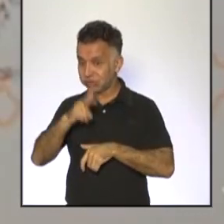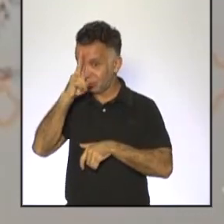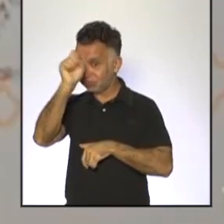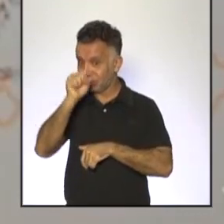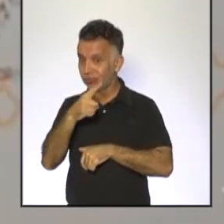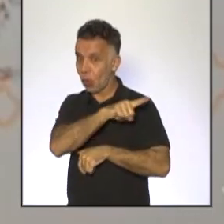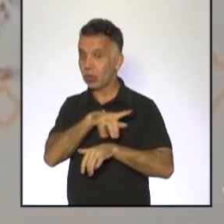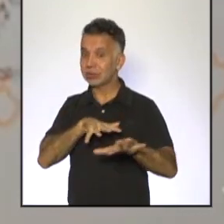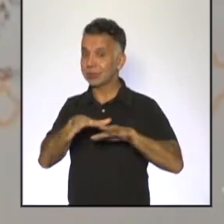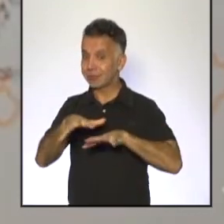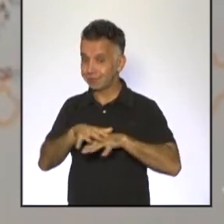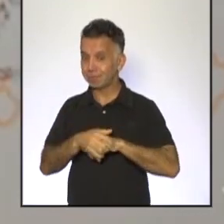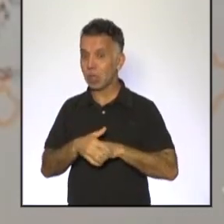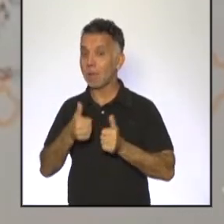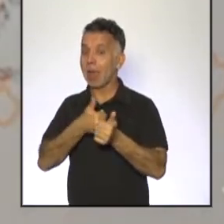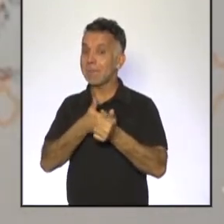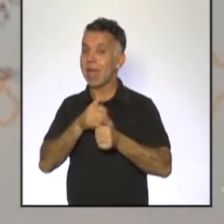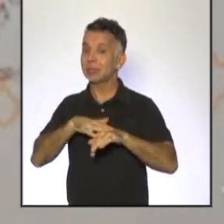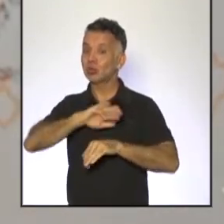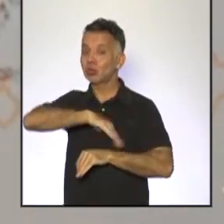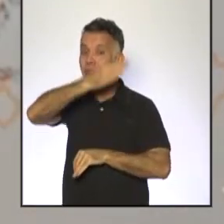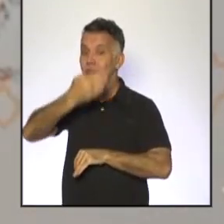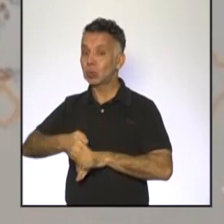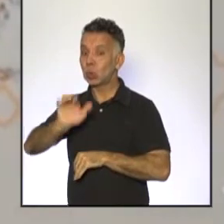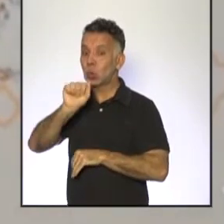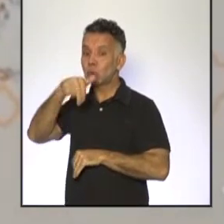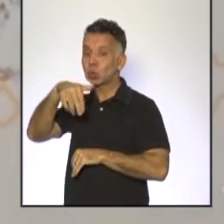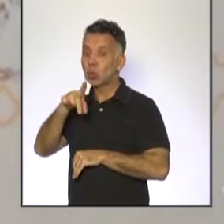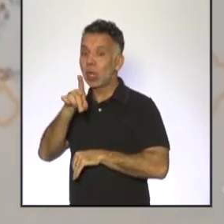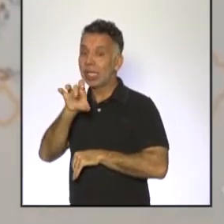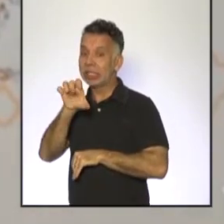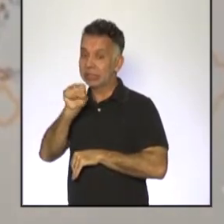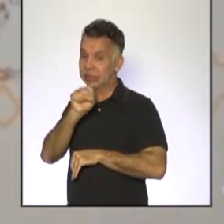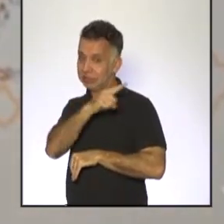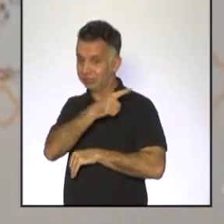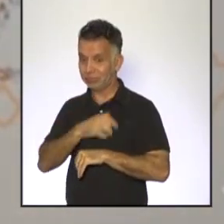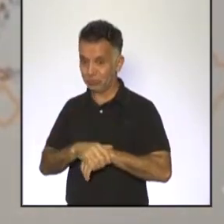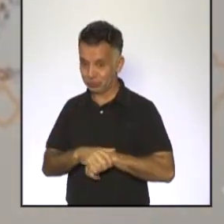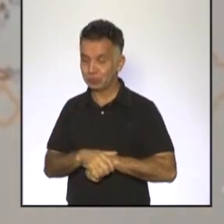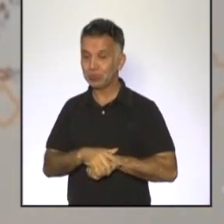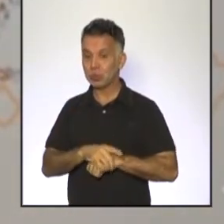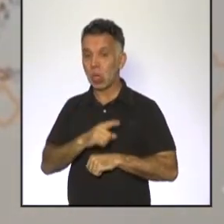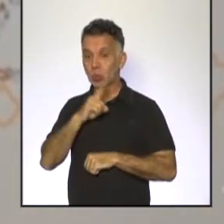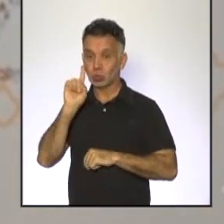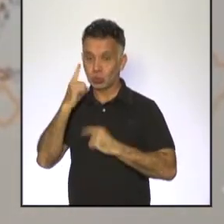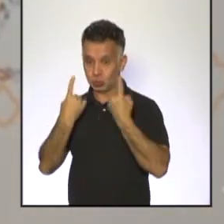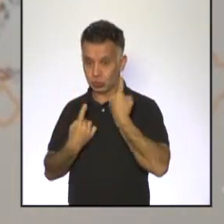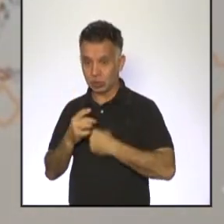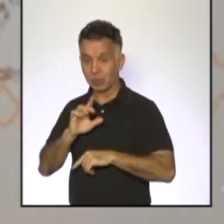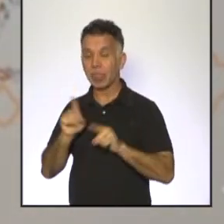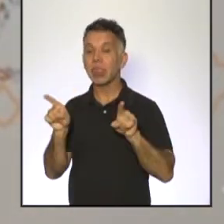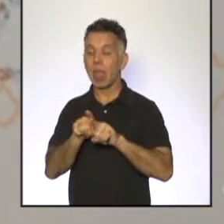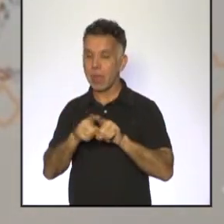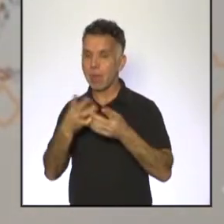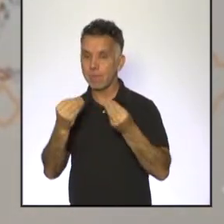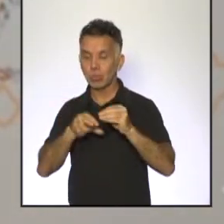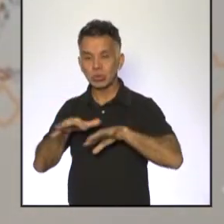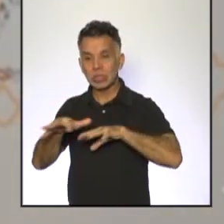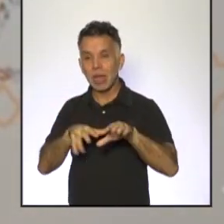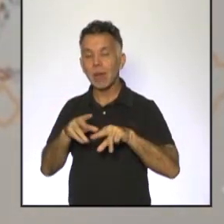de terremotos. Primeiro fator. Segundo fator, muito terremoto por reativação de